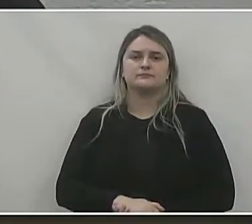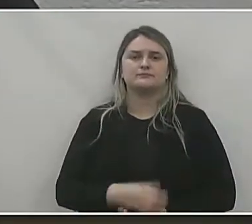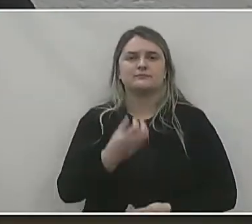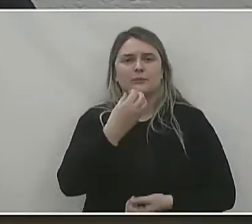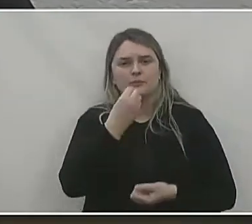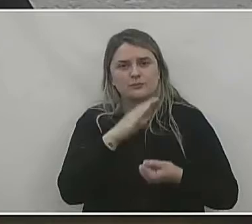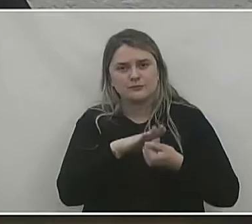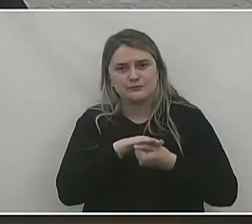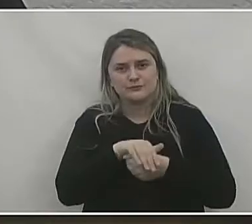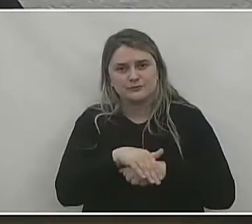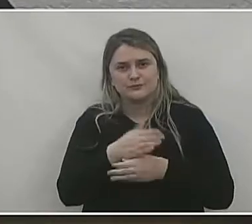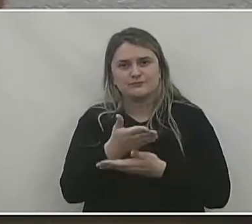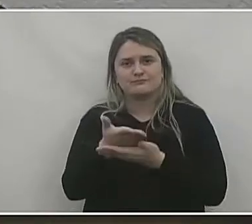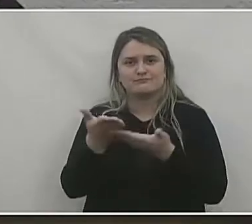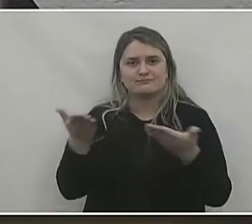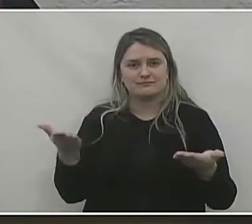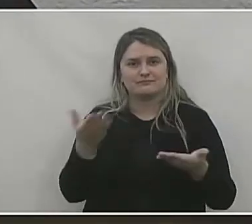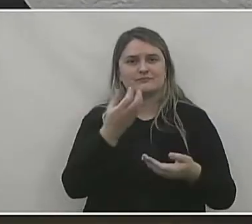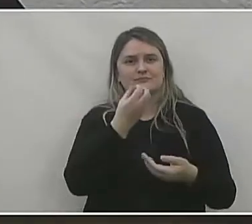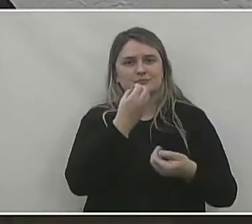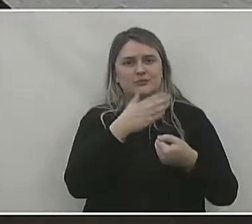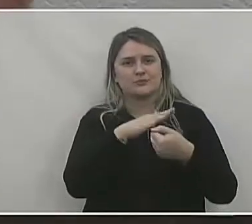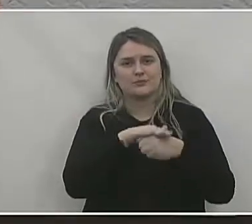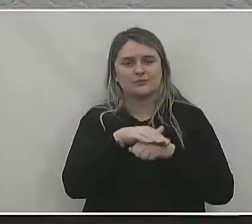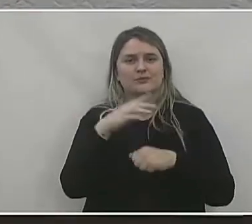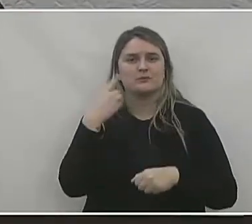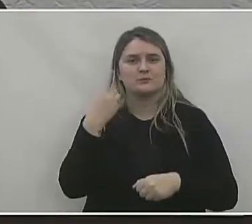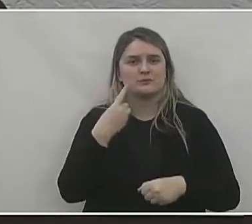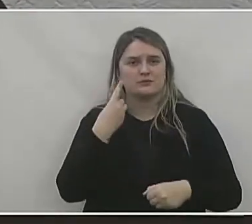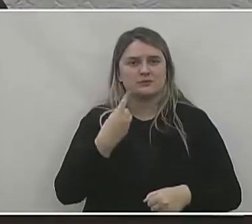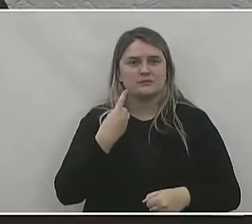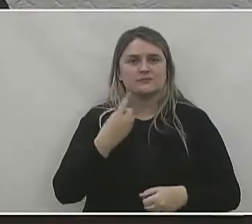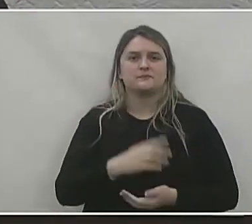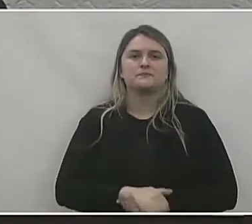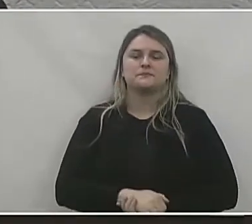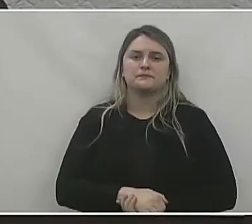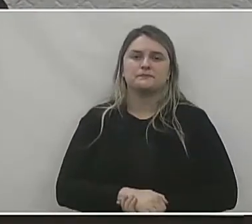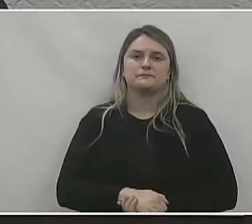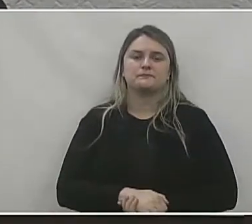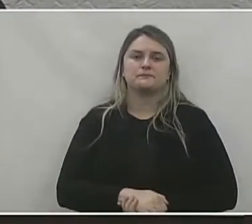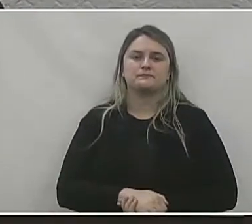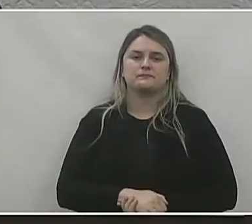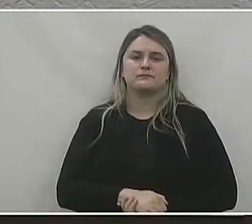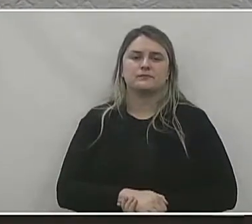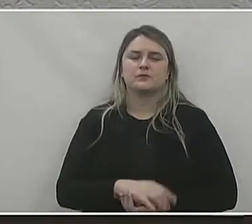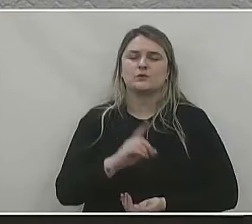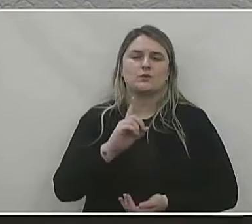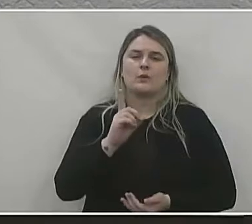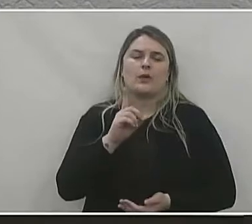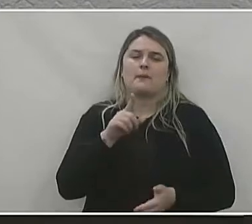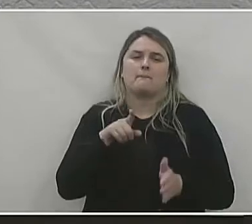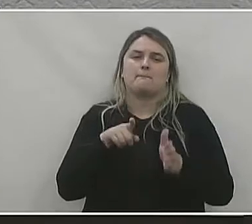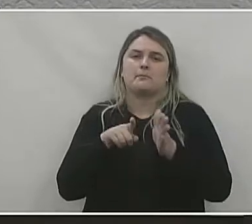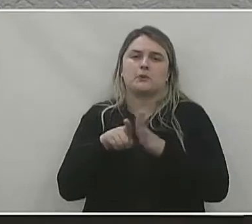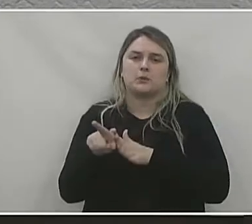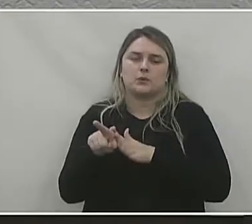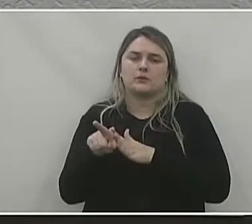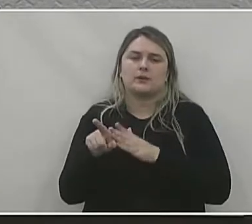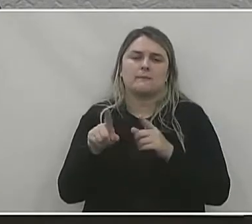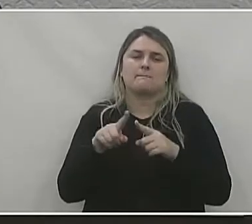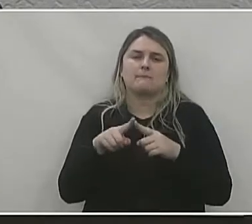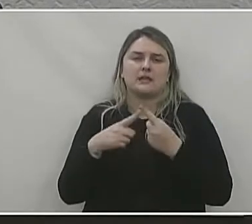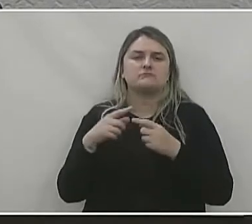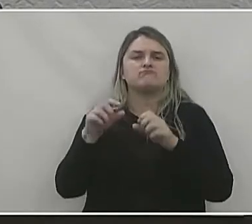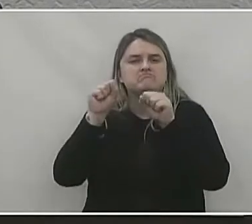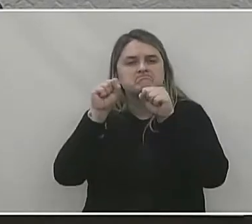Boa noite a todos, boa noite, deputado. Na verdade, não seria uma pergunta, mas eu